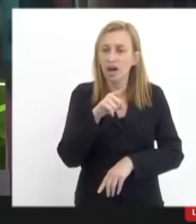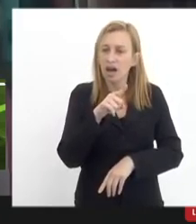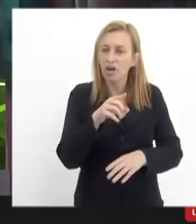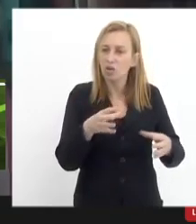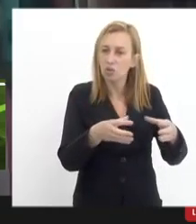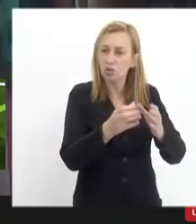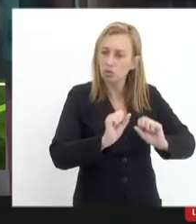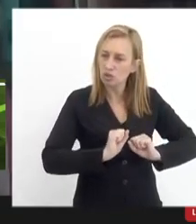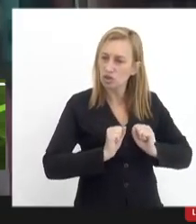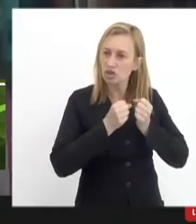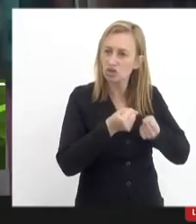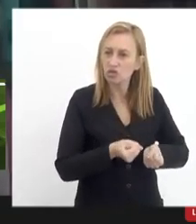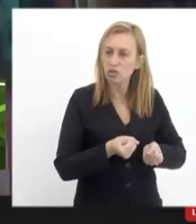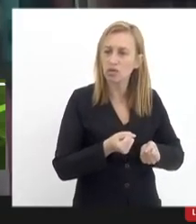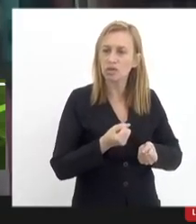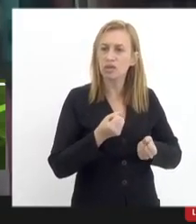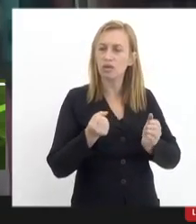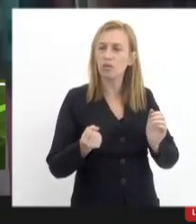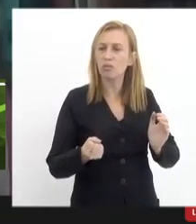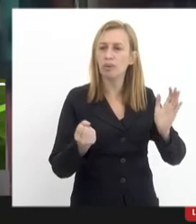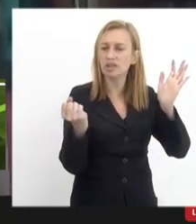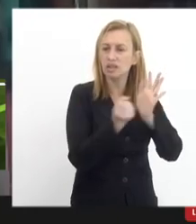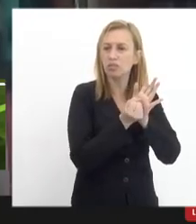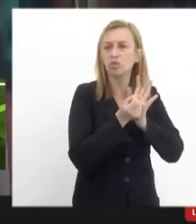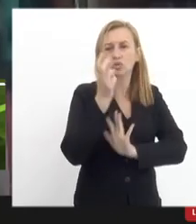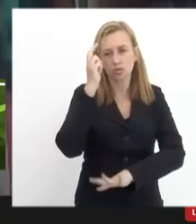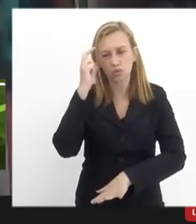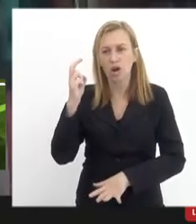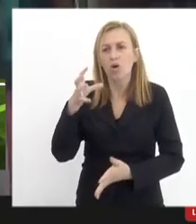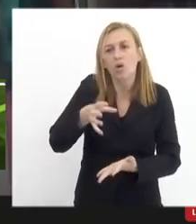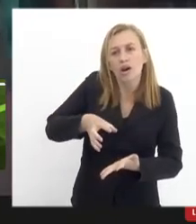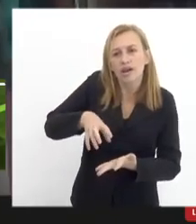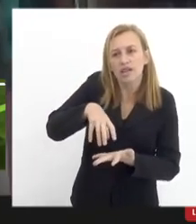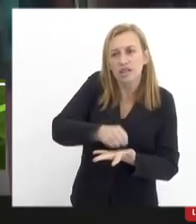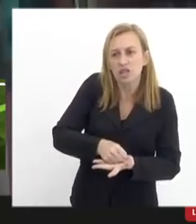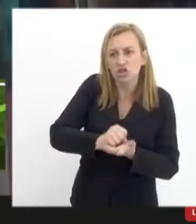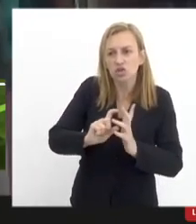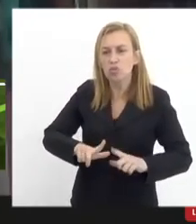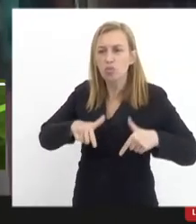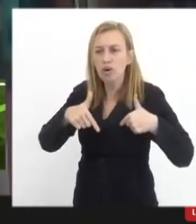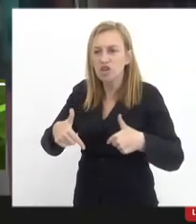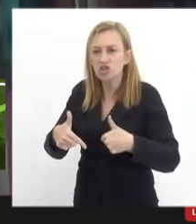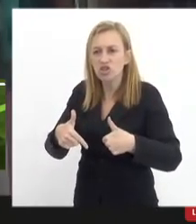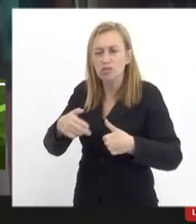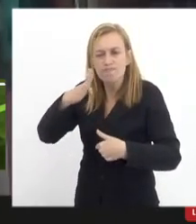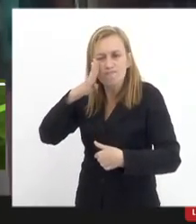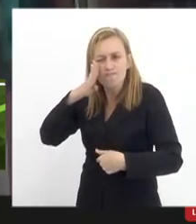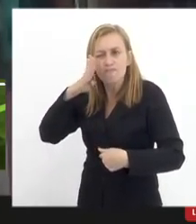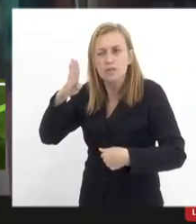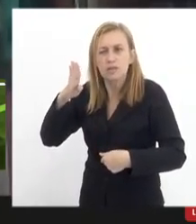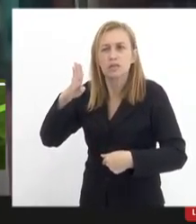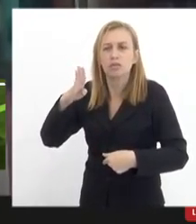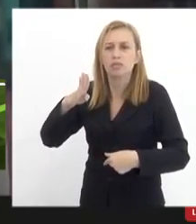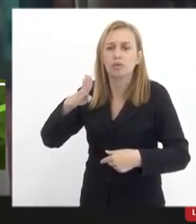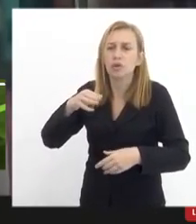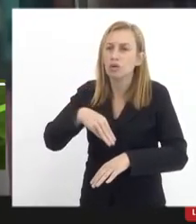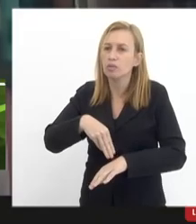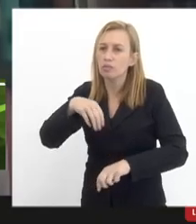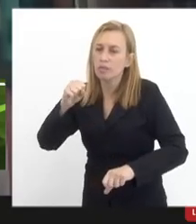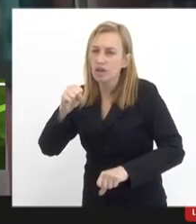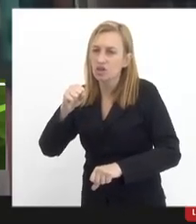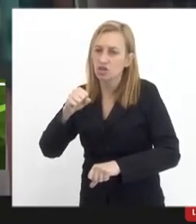cultural. Então, o registro e uma ação específica para os mestres